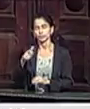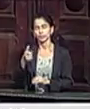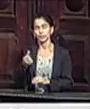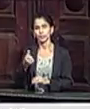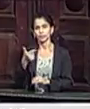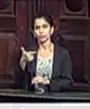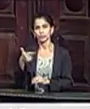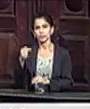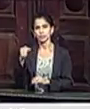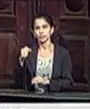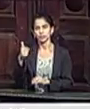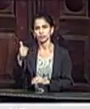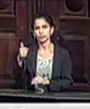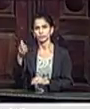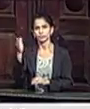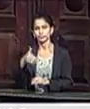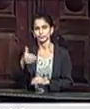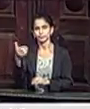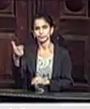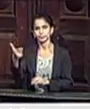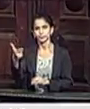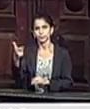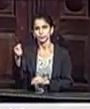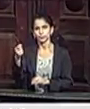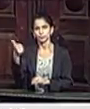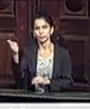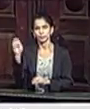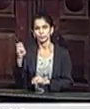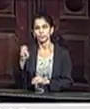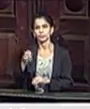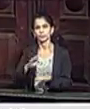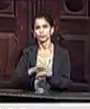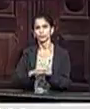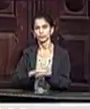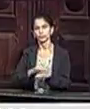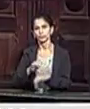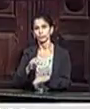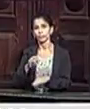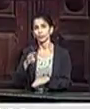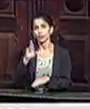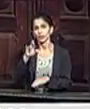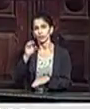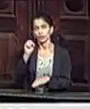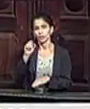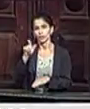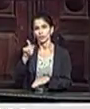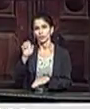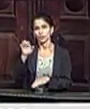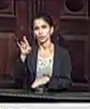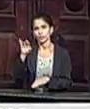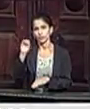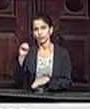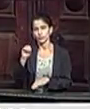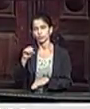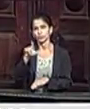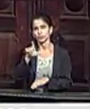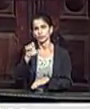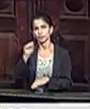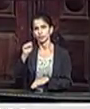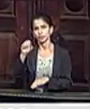2015, de autoria dos deputados Rogério Lisboa, hoje prefeito de Nova